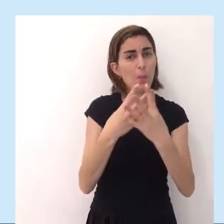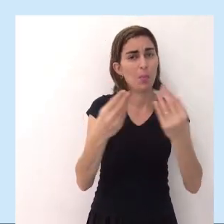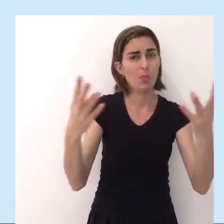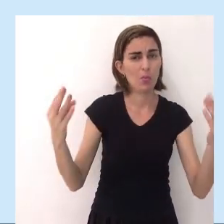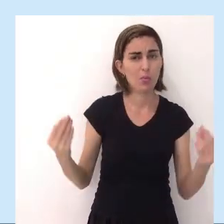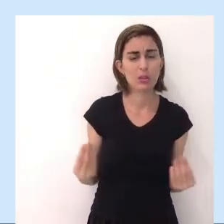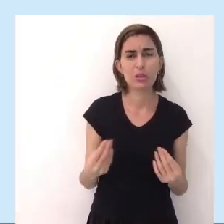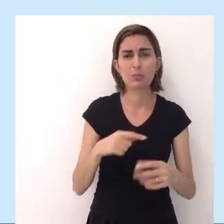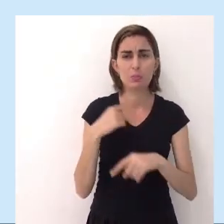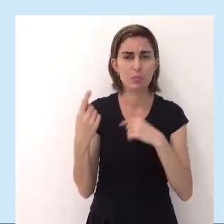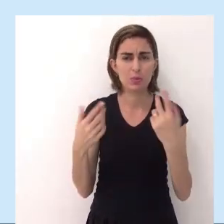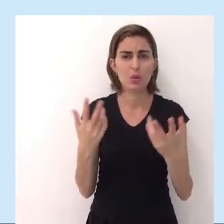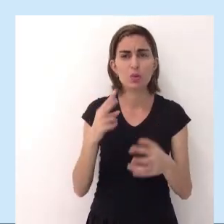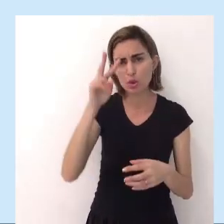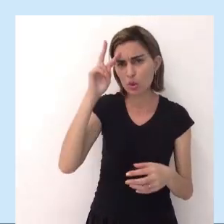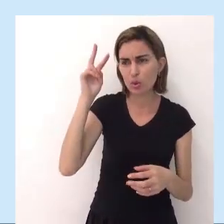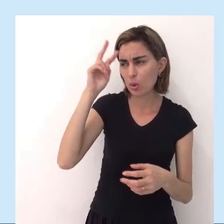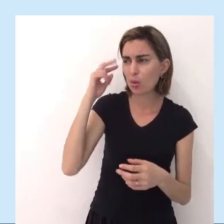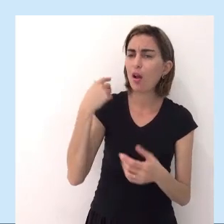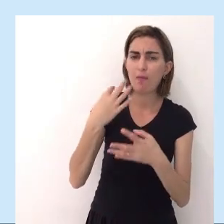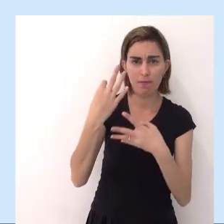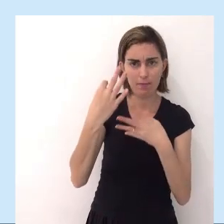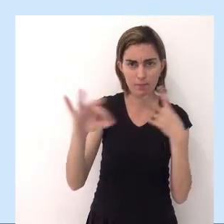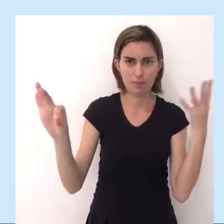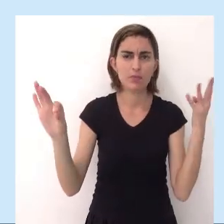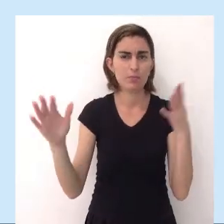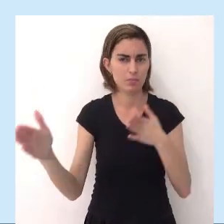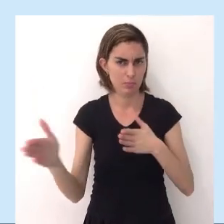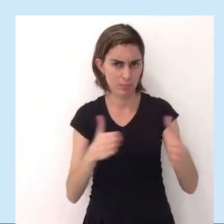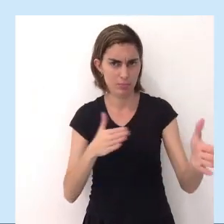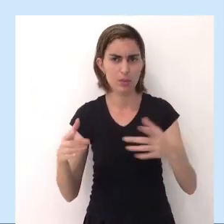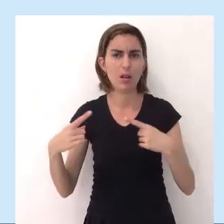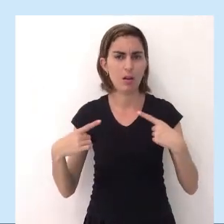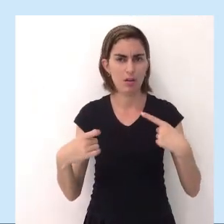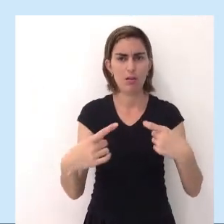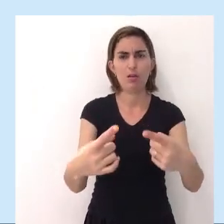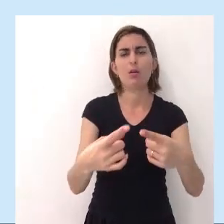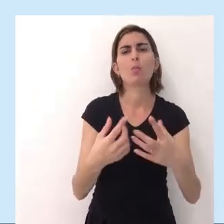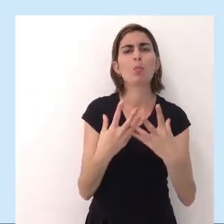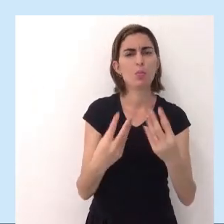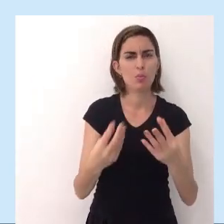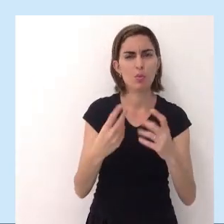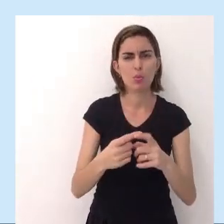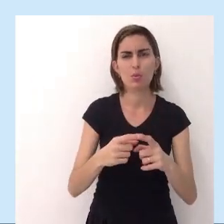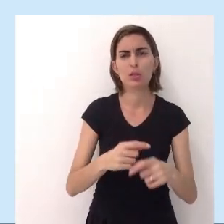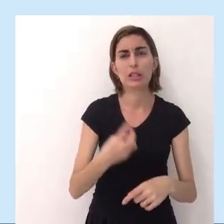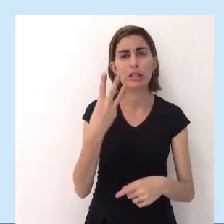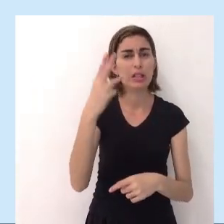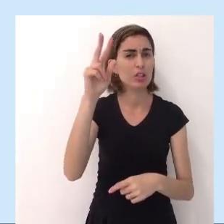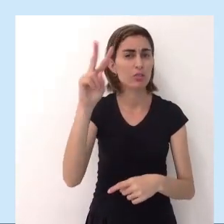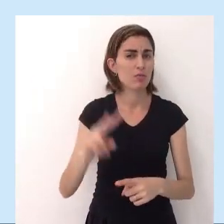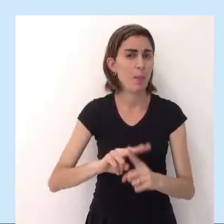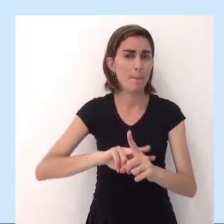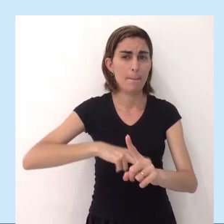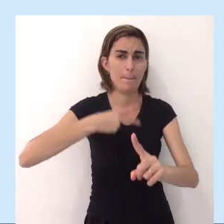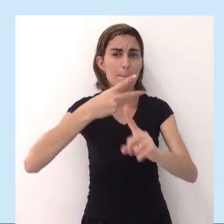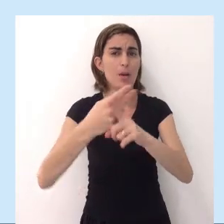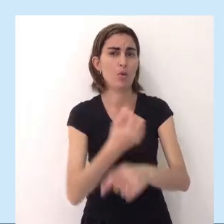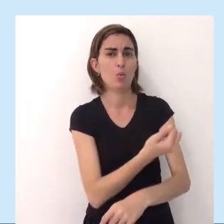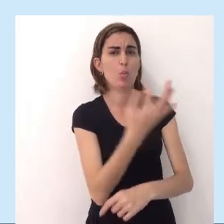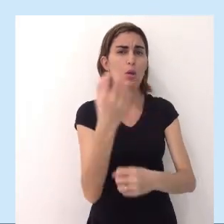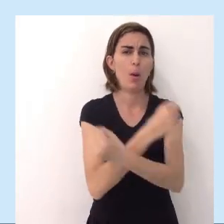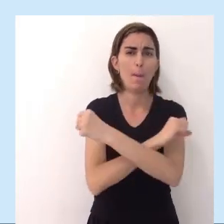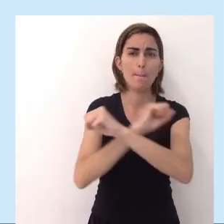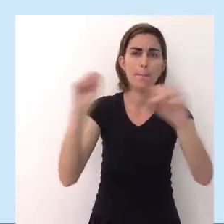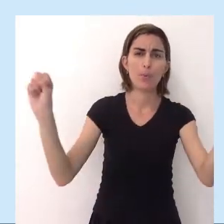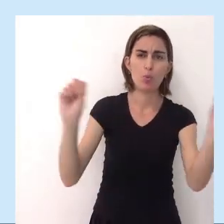muitas baixas, historiadores afirmam nesse período da Guerra do Vietnã, que foram lançadas 3 vezes mais quantidade